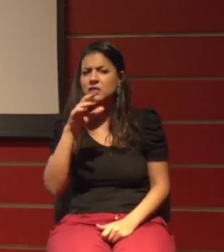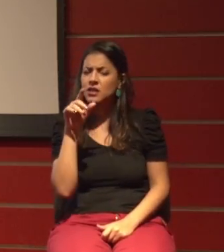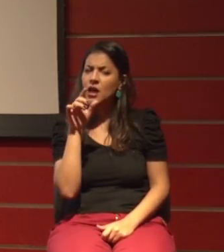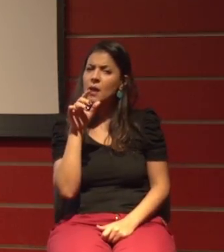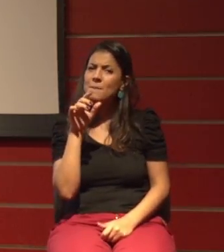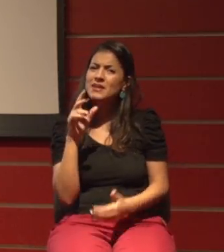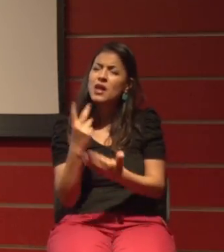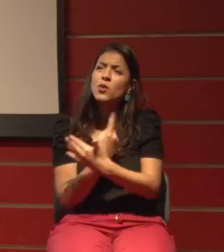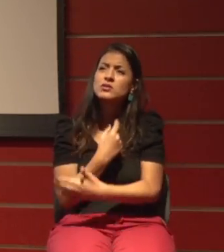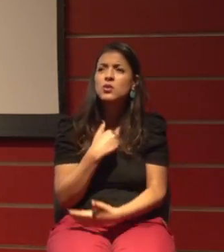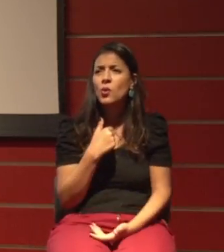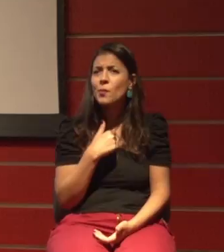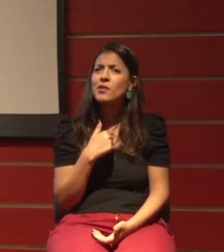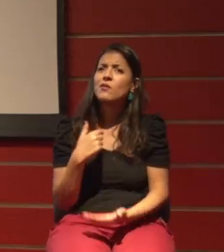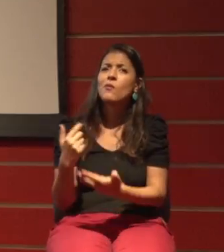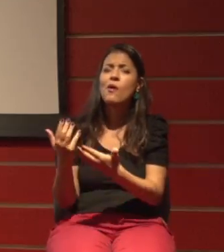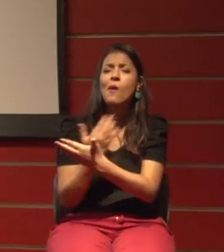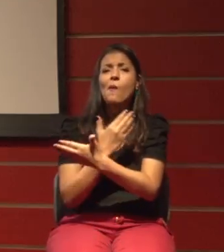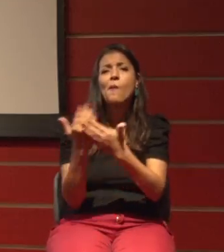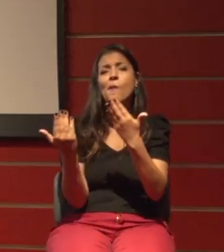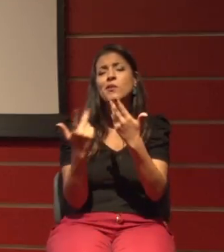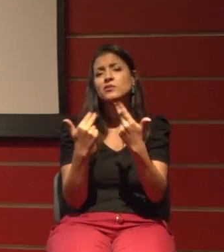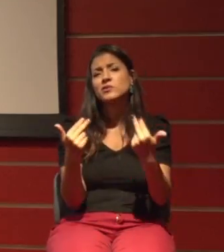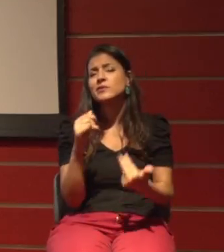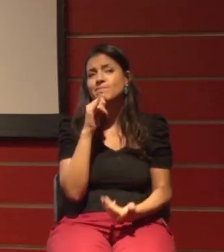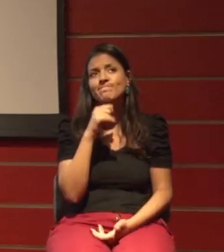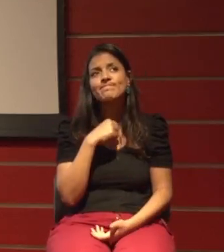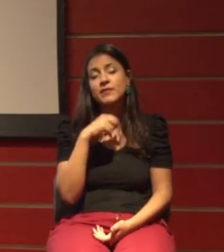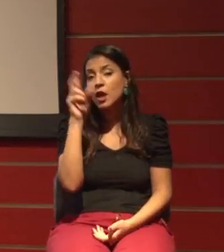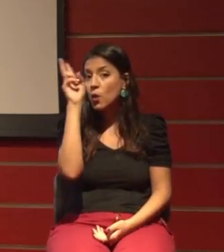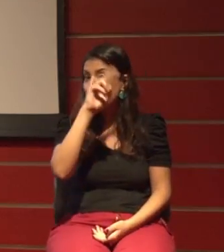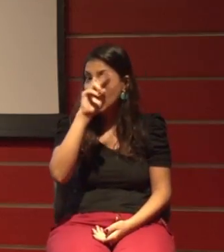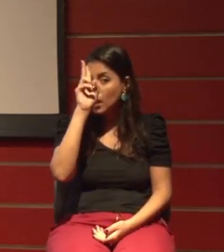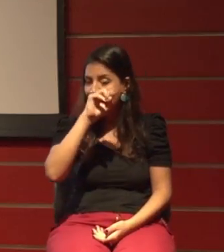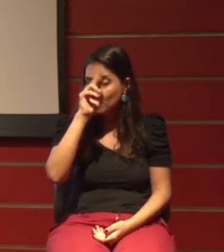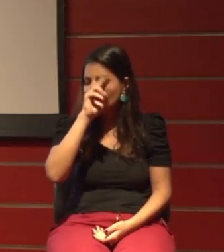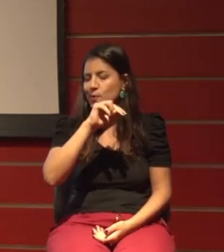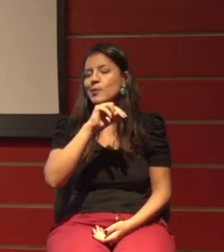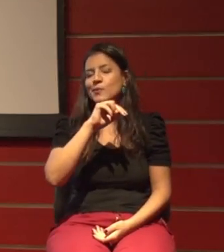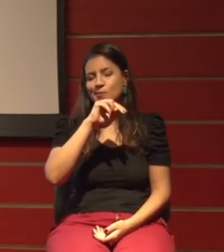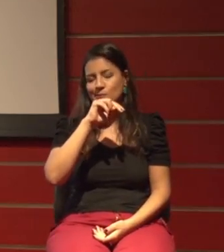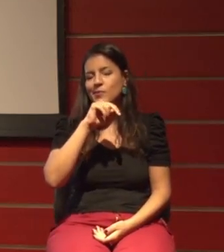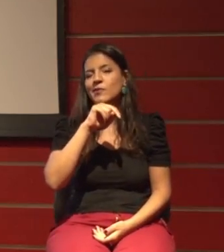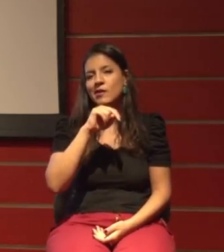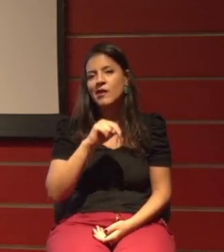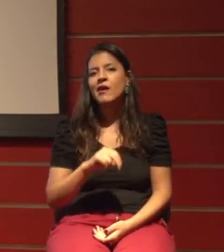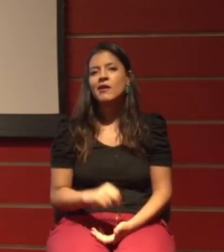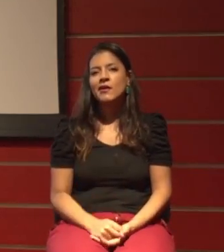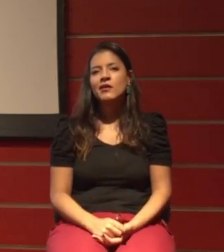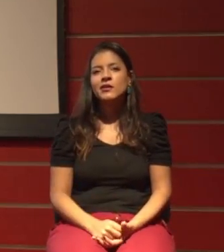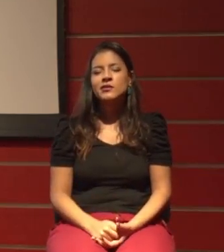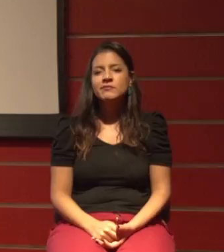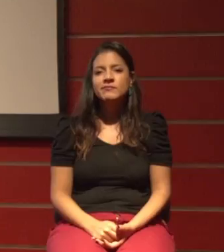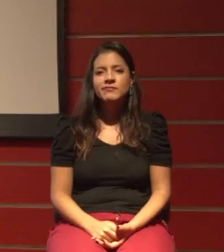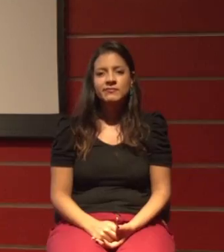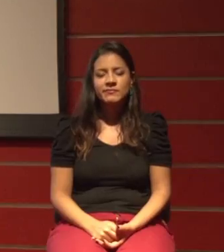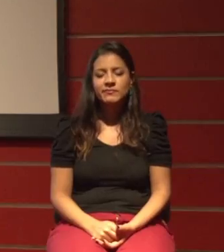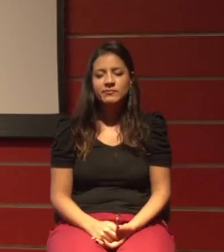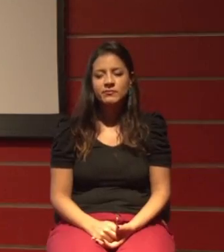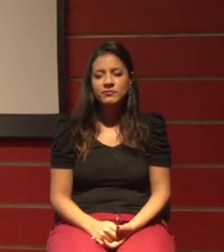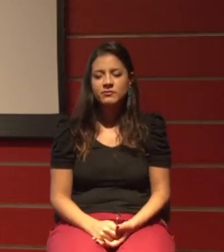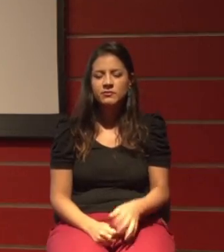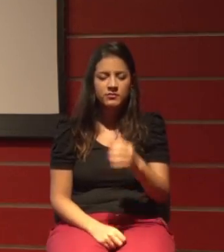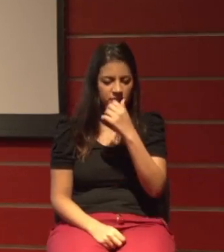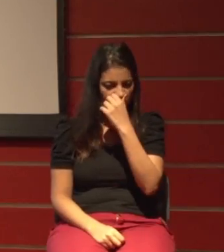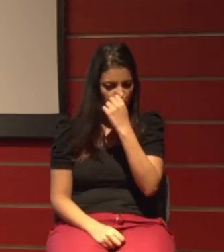passaram comigo né eu eu eu me lembro inclusive de uma das dos dos